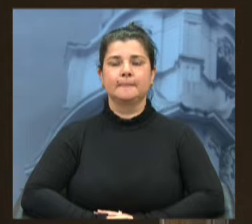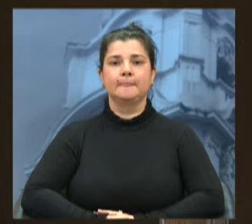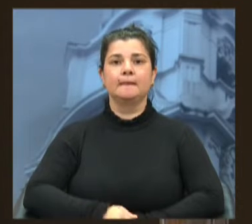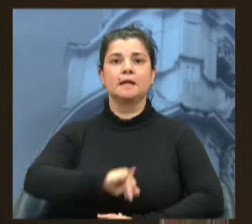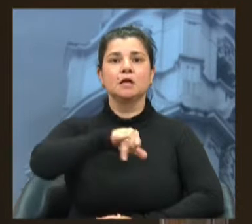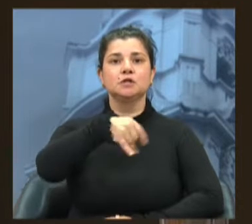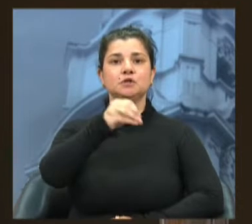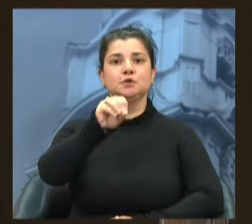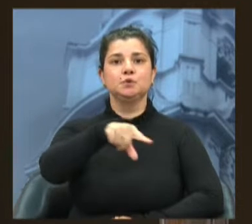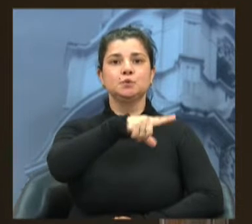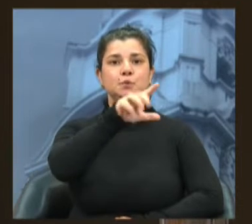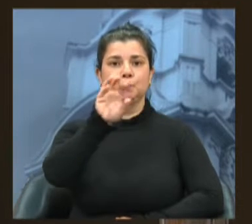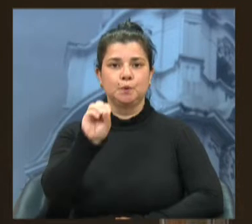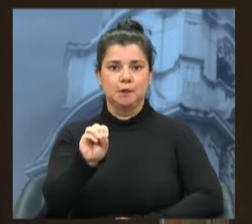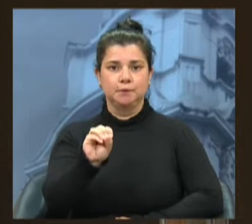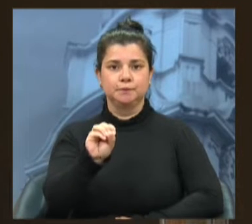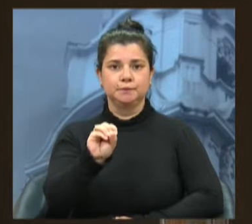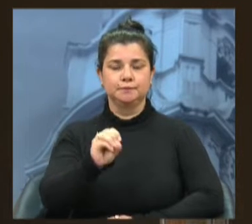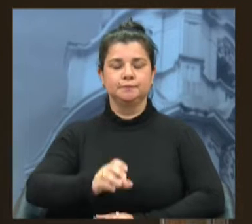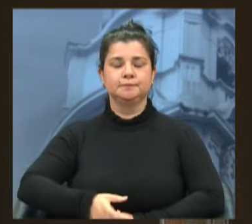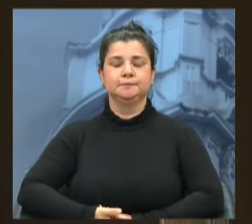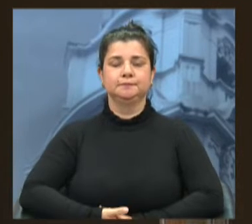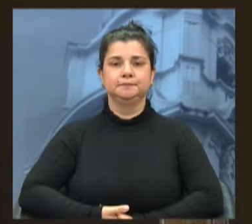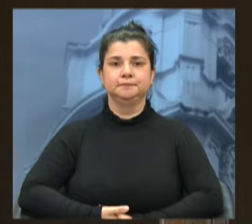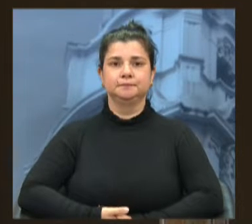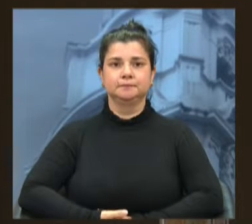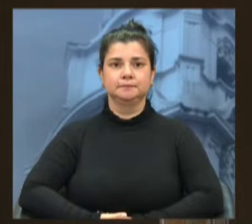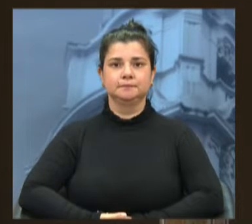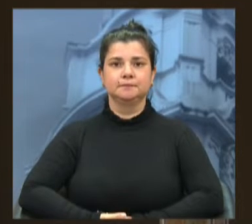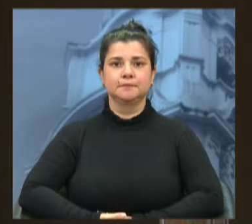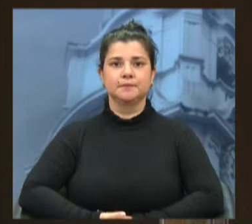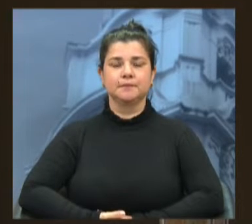João Gilberto Bedman Portes.